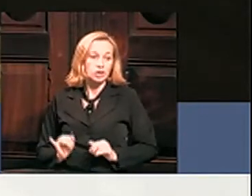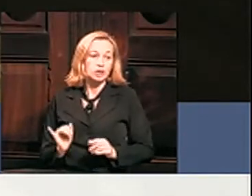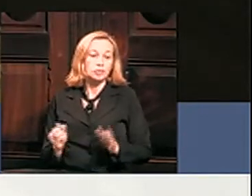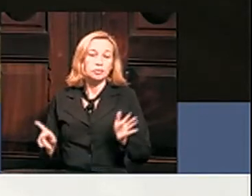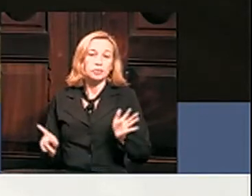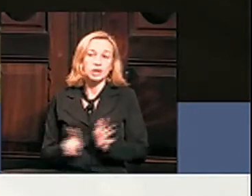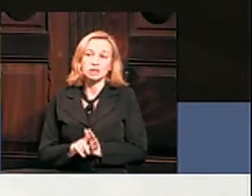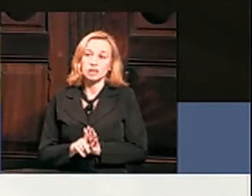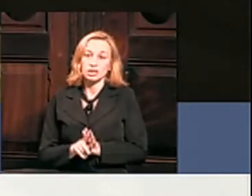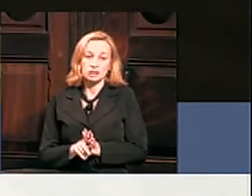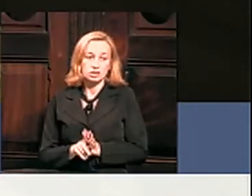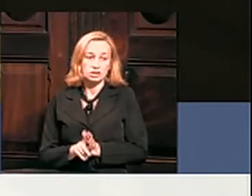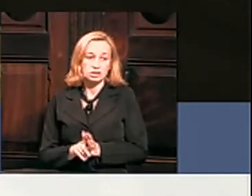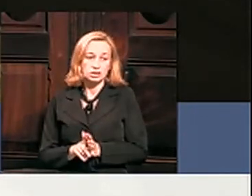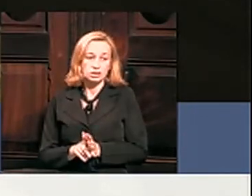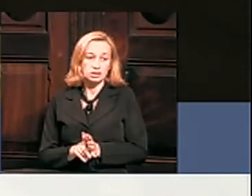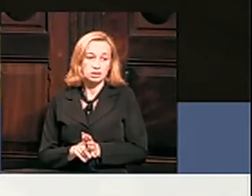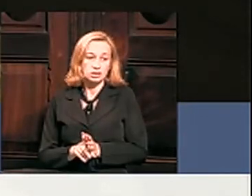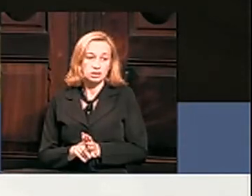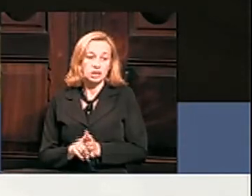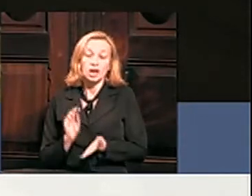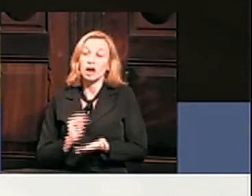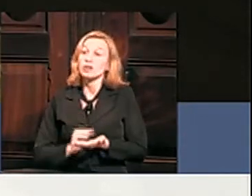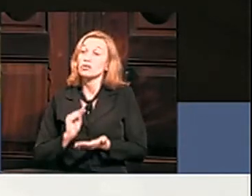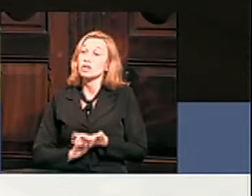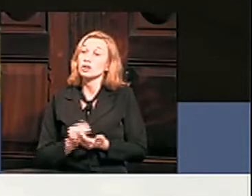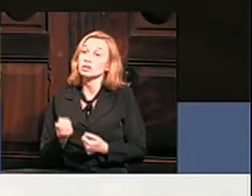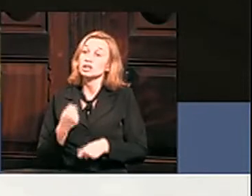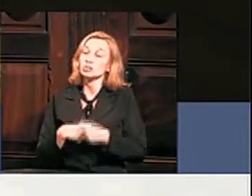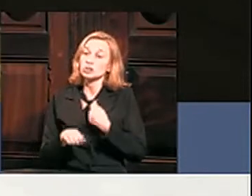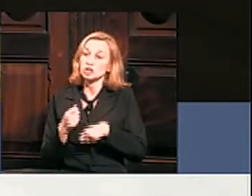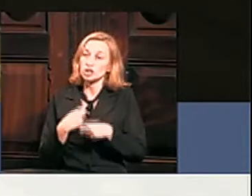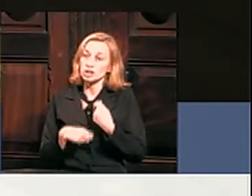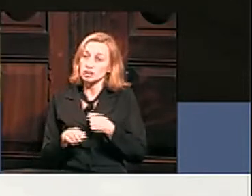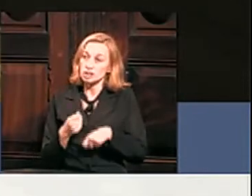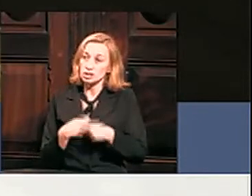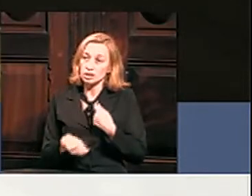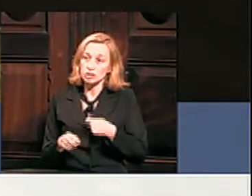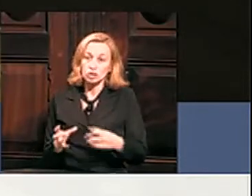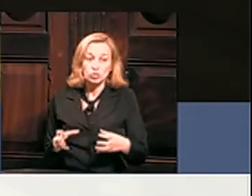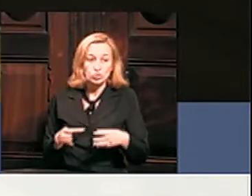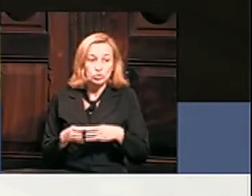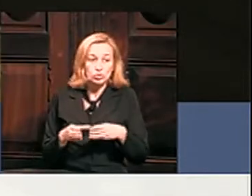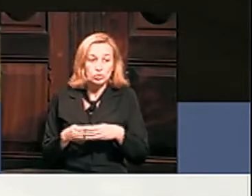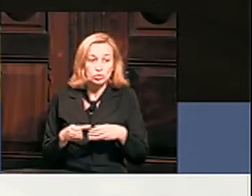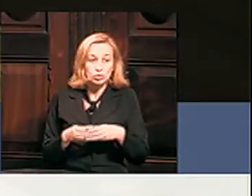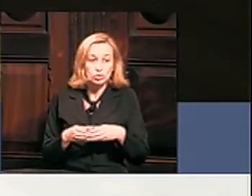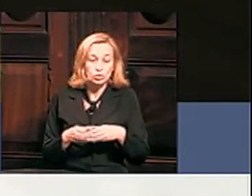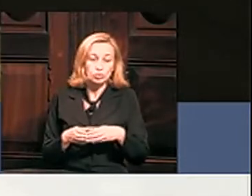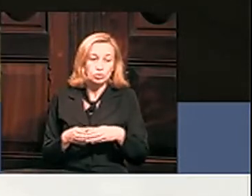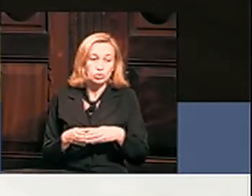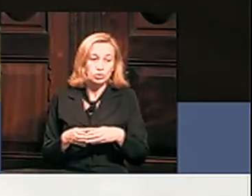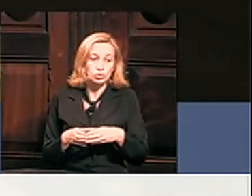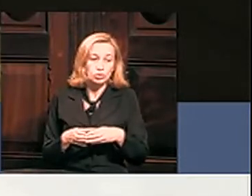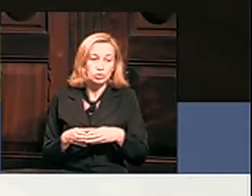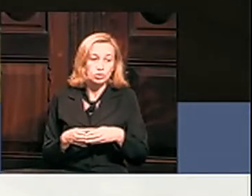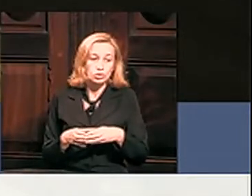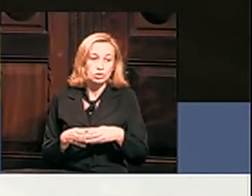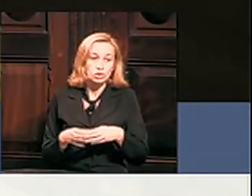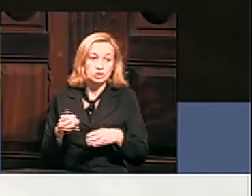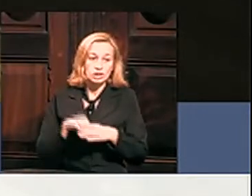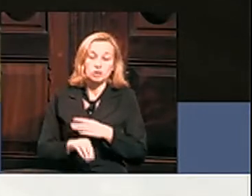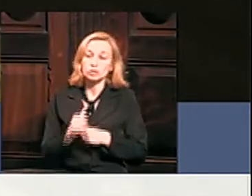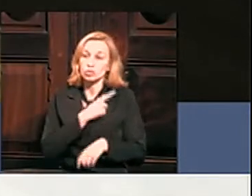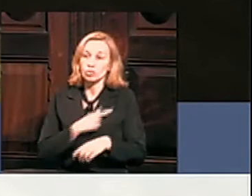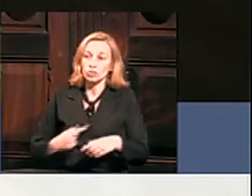fruto da má administração de uma quadrilha que se instalou tanto no governo do Rio